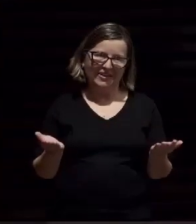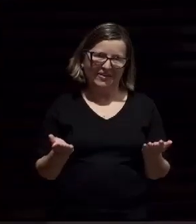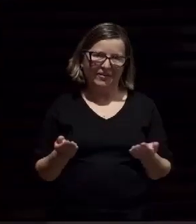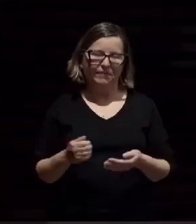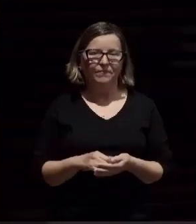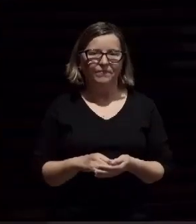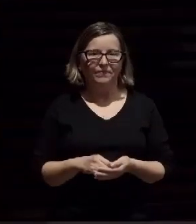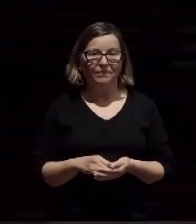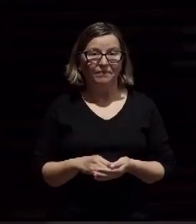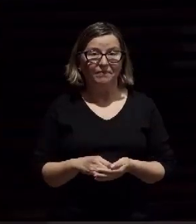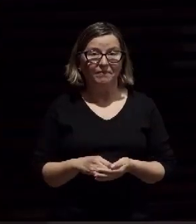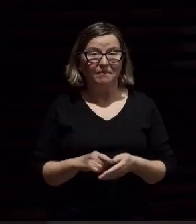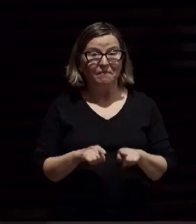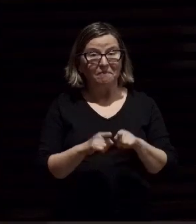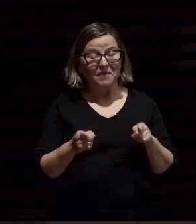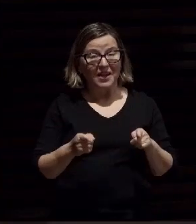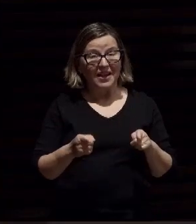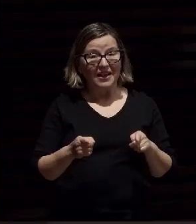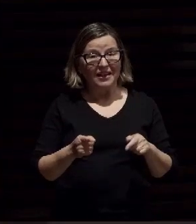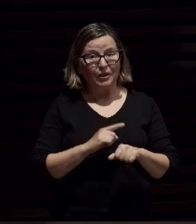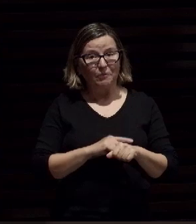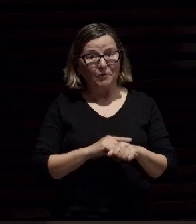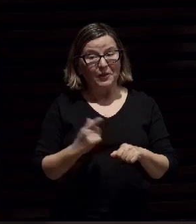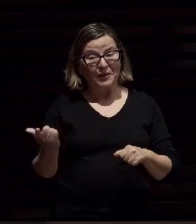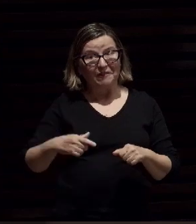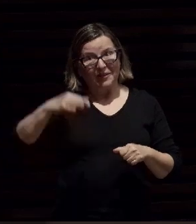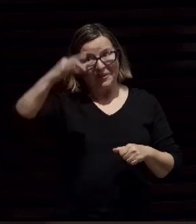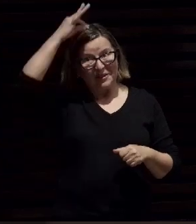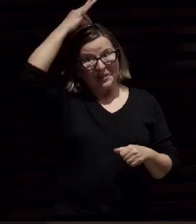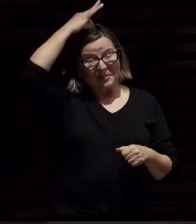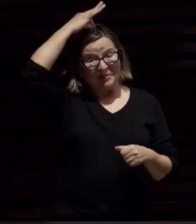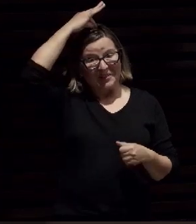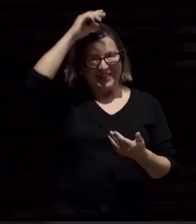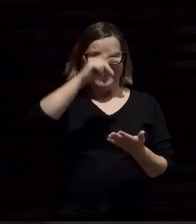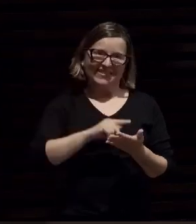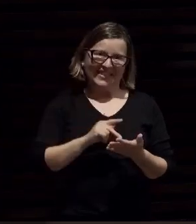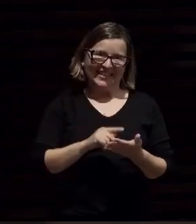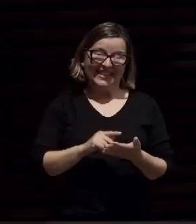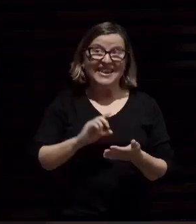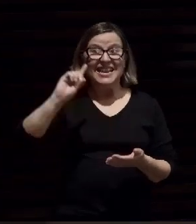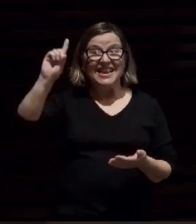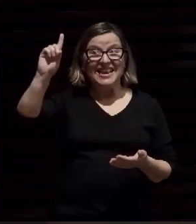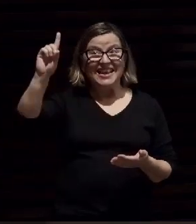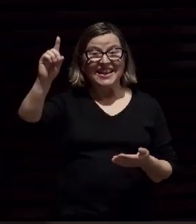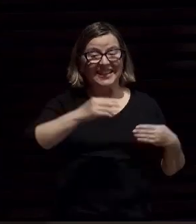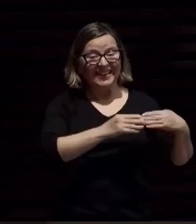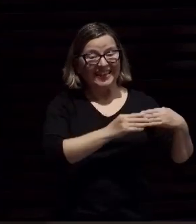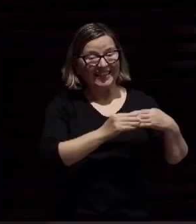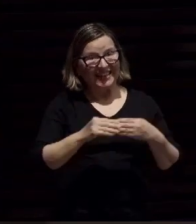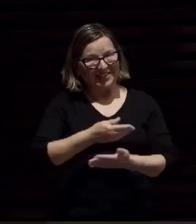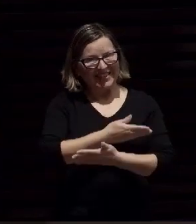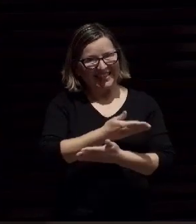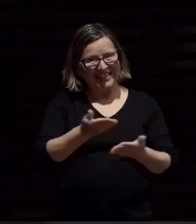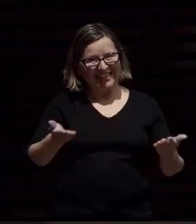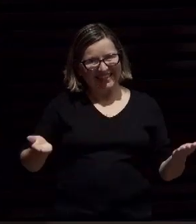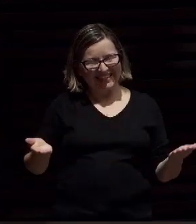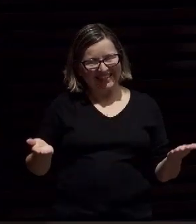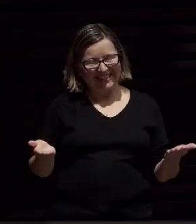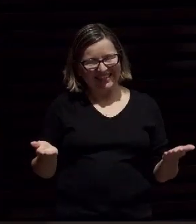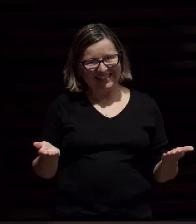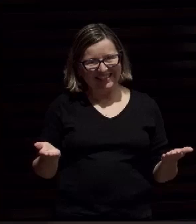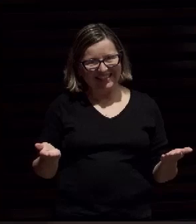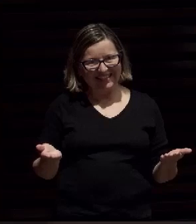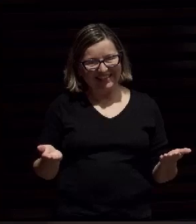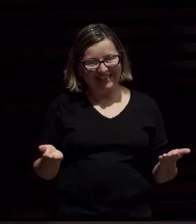Quando vier, porém, o Espírito da verdade, ele vos guiará a